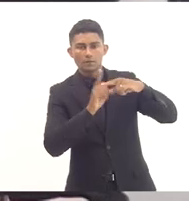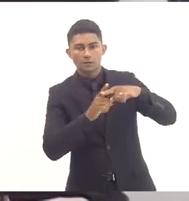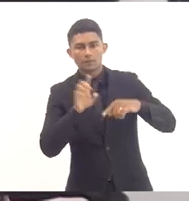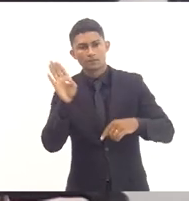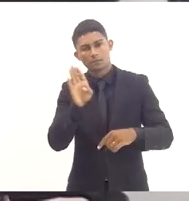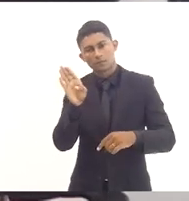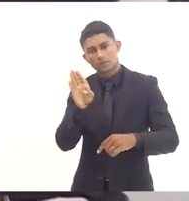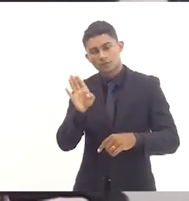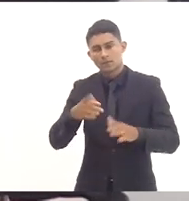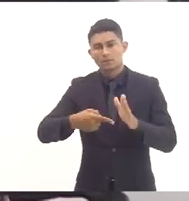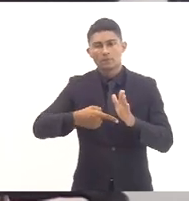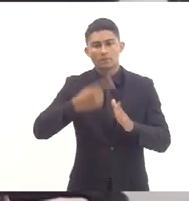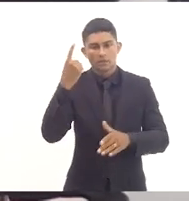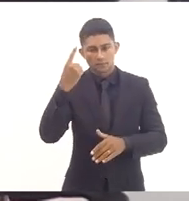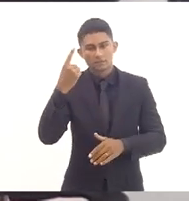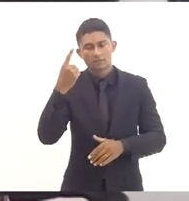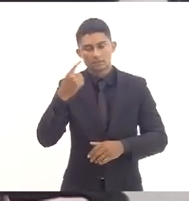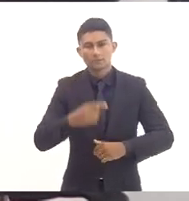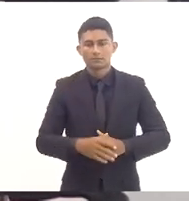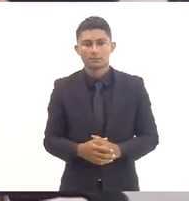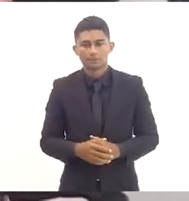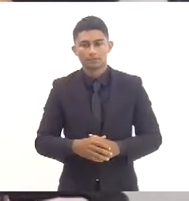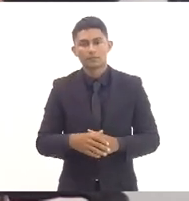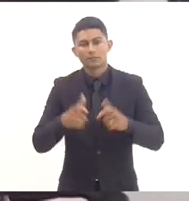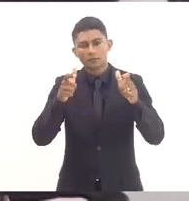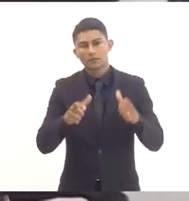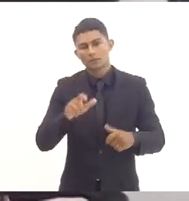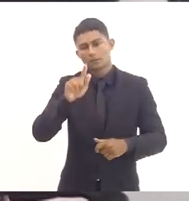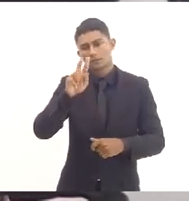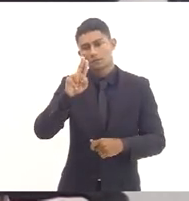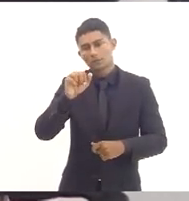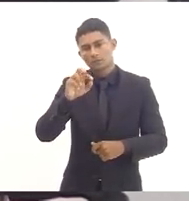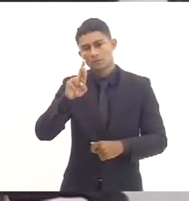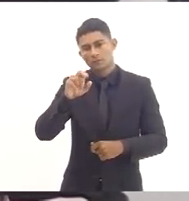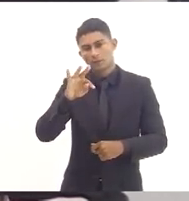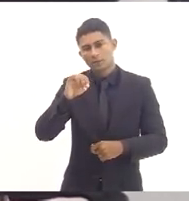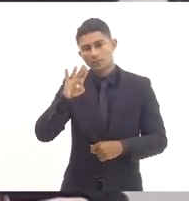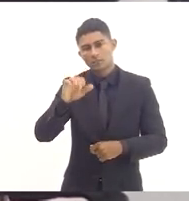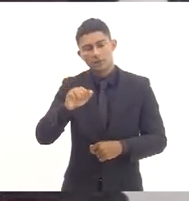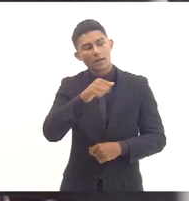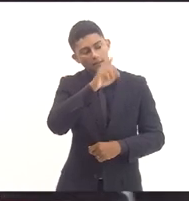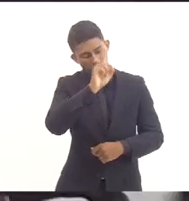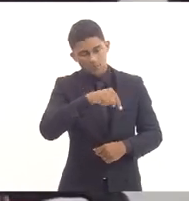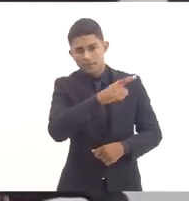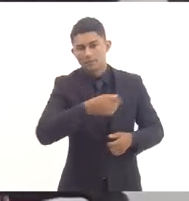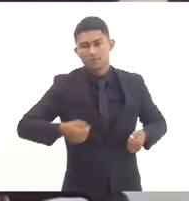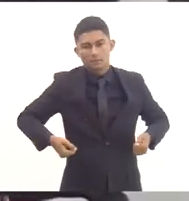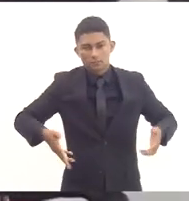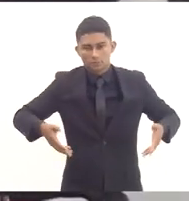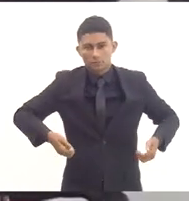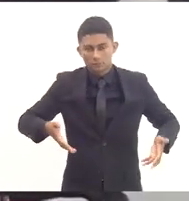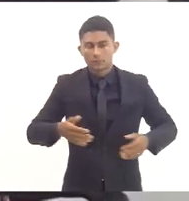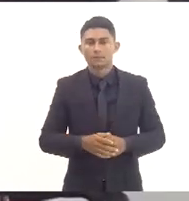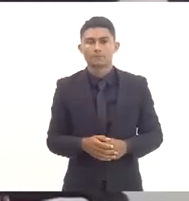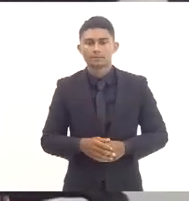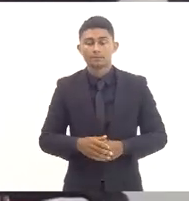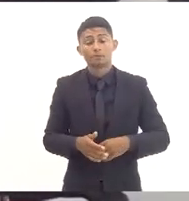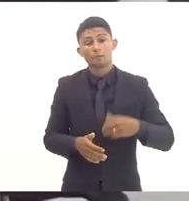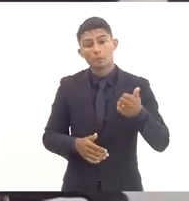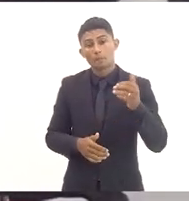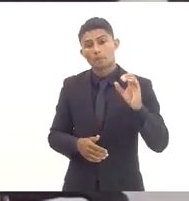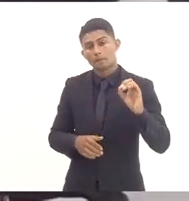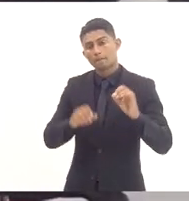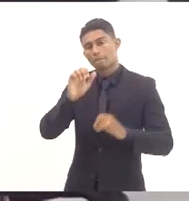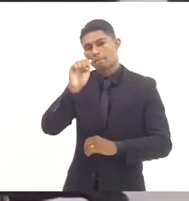Jardim Nova em Guaratiba e é cadeirante Ângela del